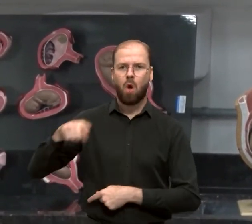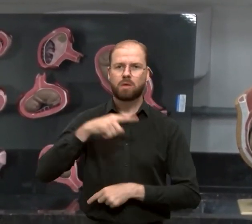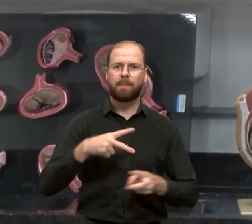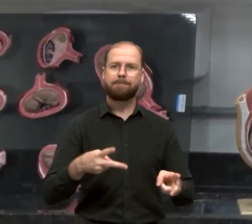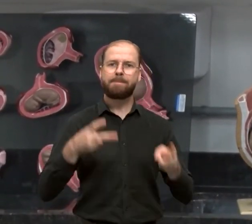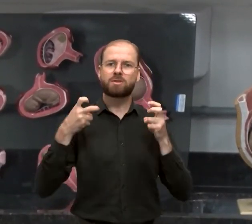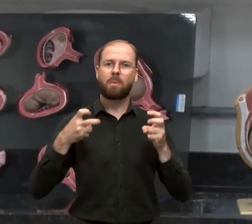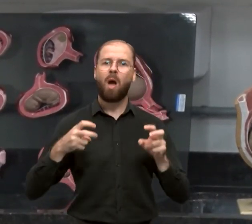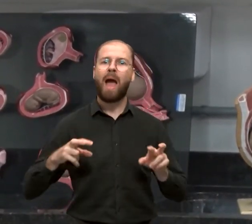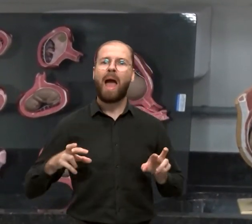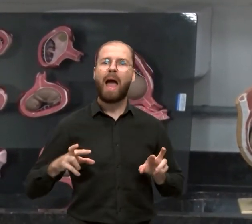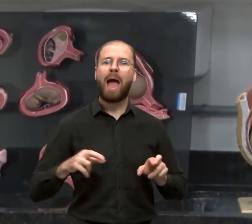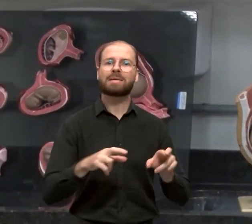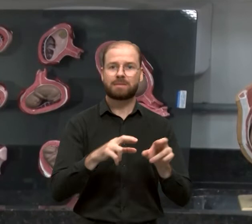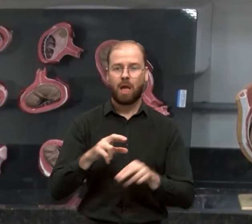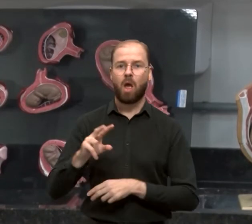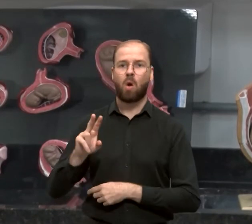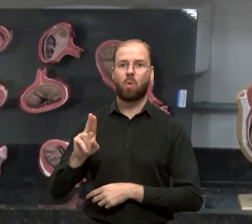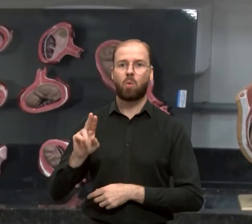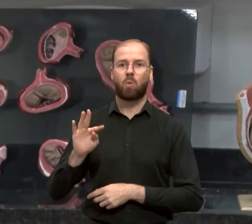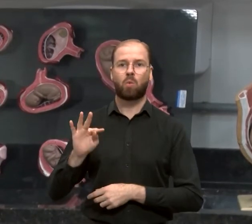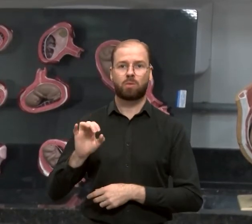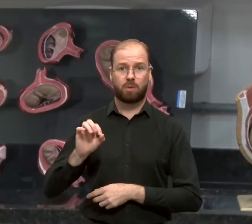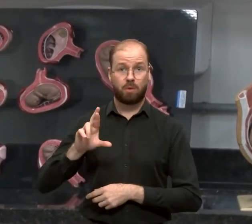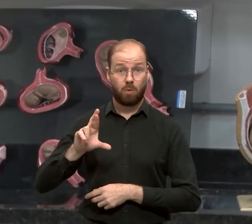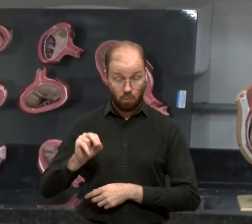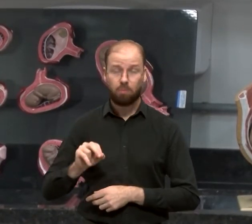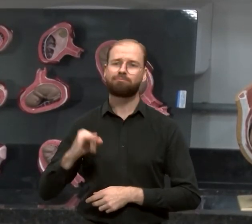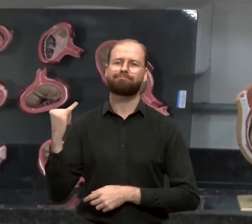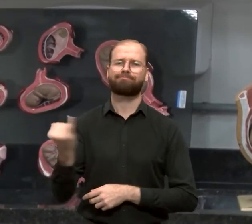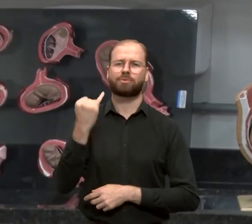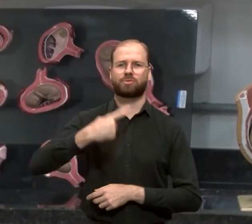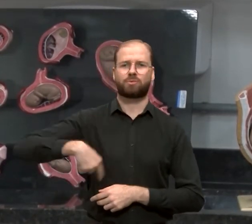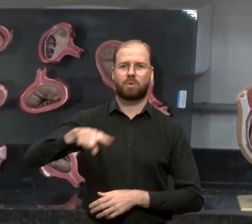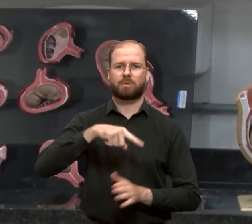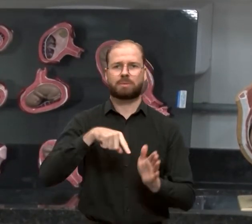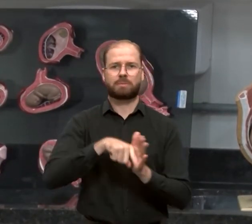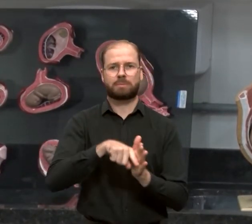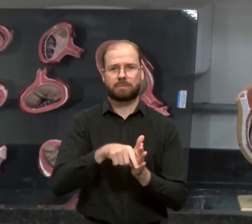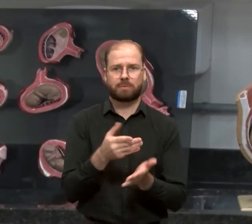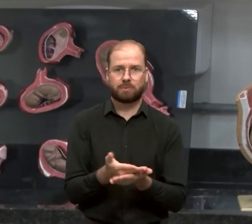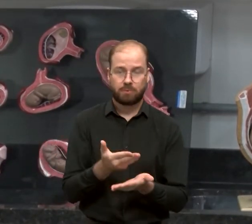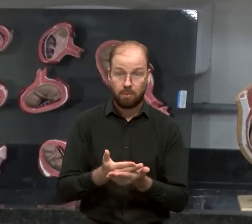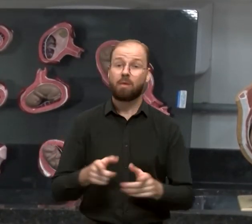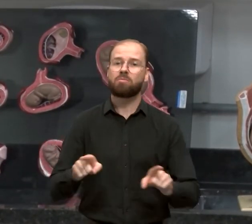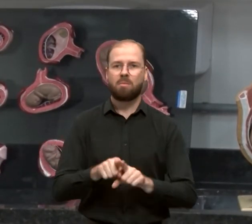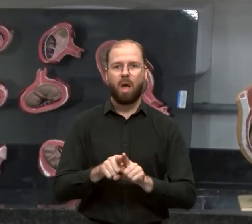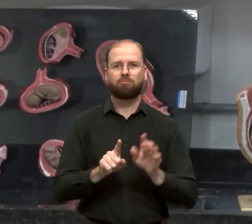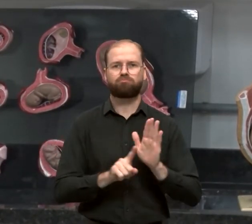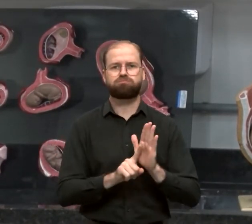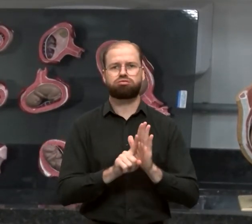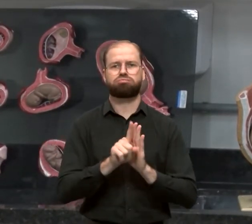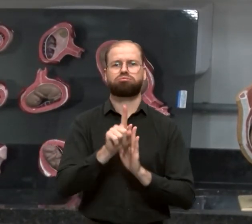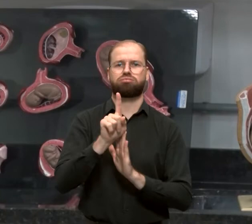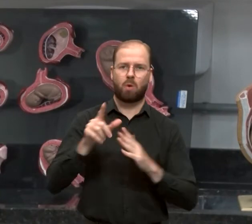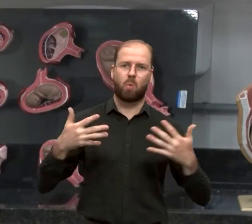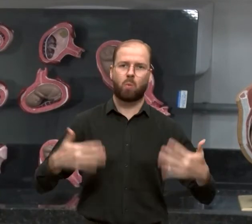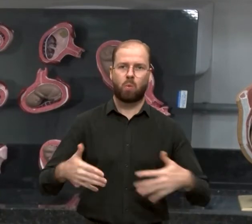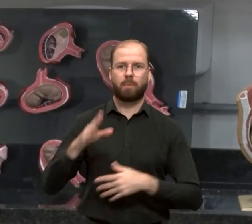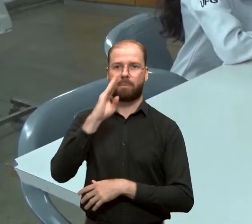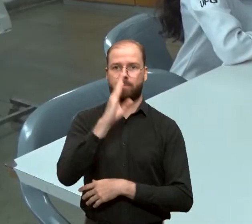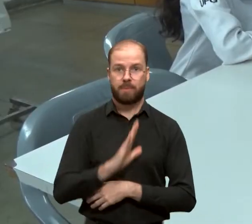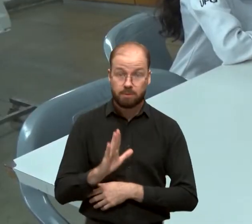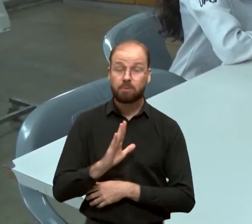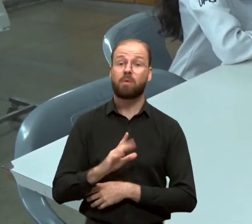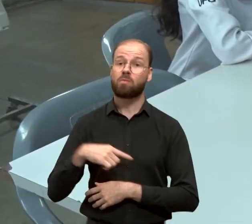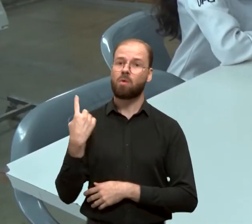ele é um câncer, né, muito importante de ser estudado e ainda é muito incidente a taxa dele no nosso país. Então, veio da